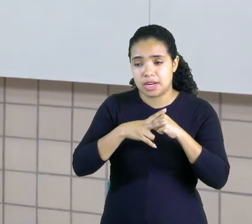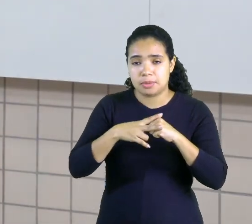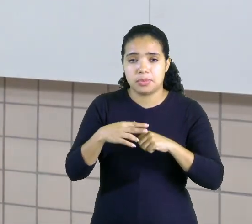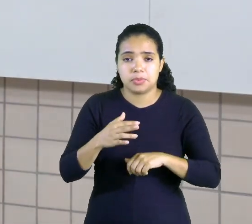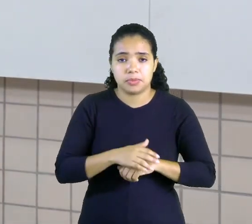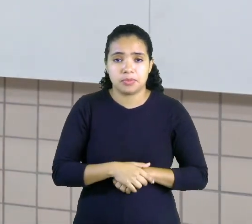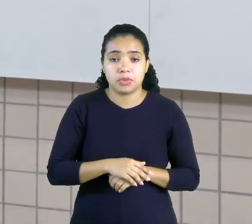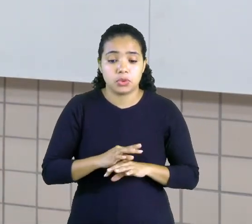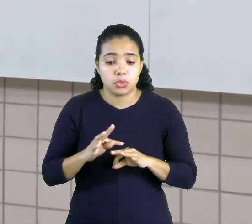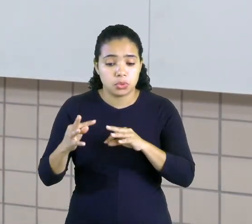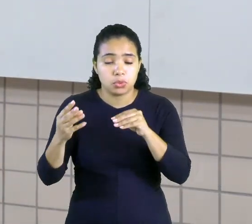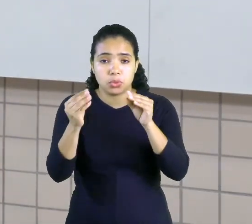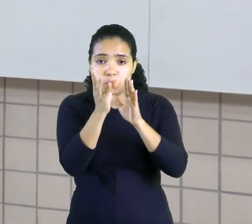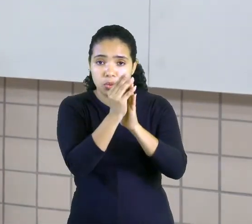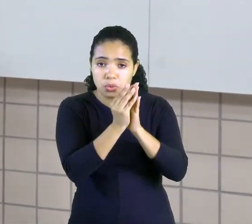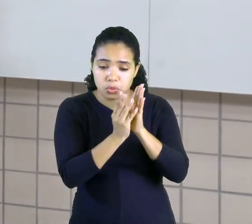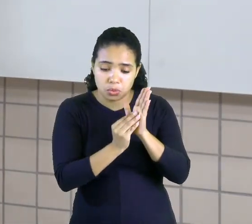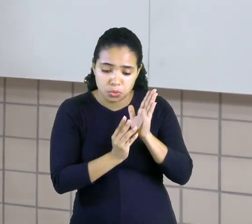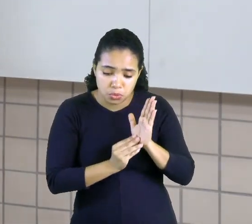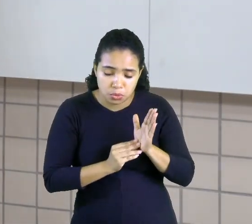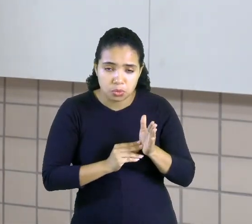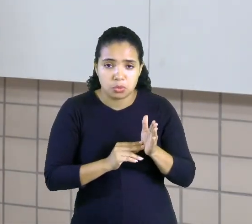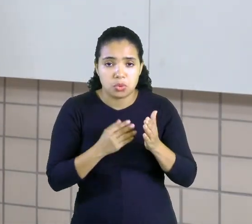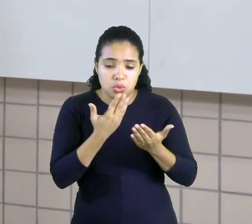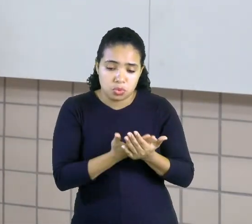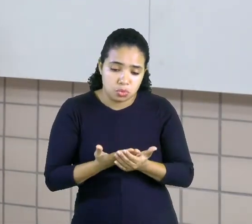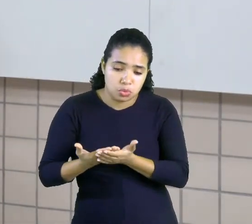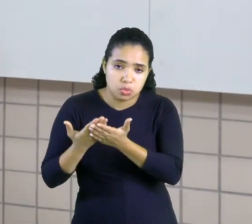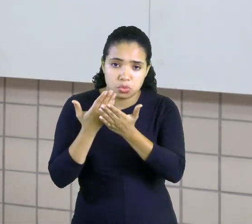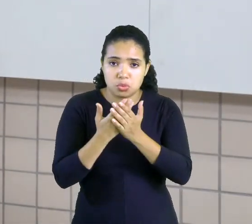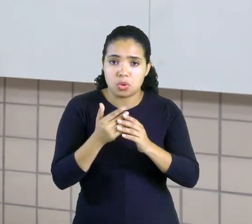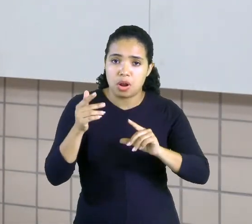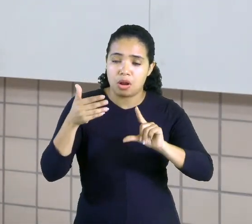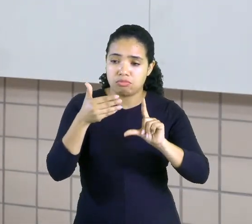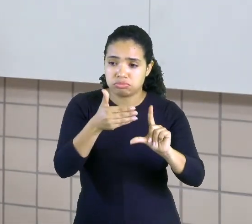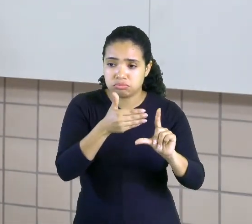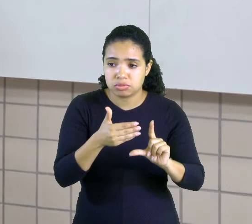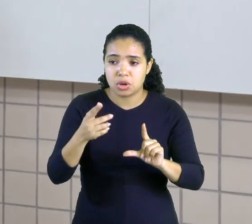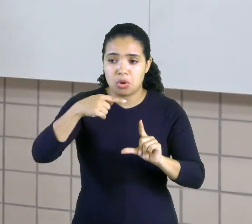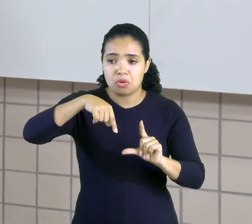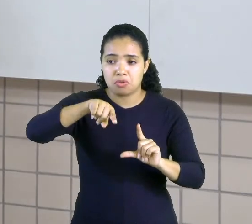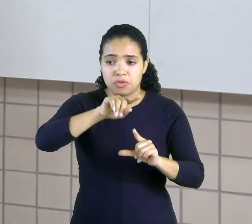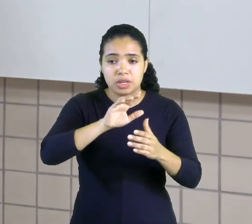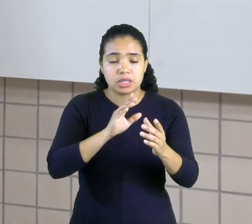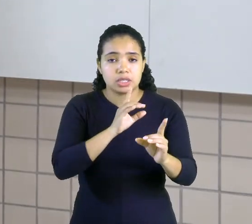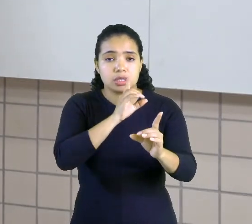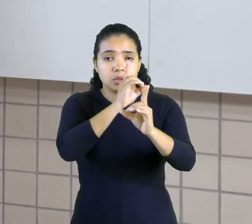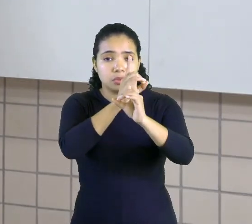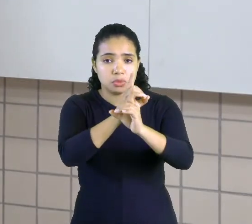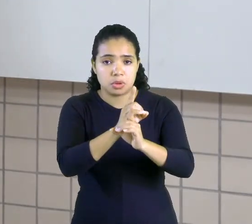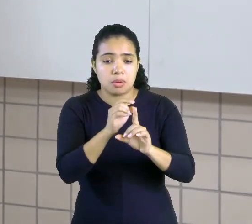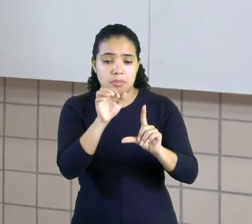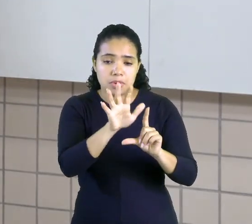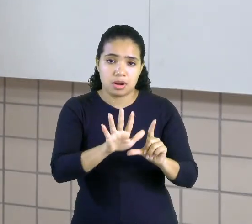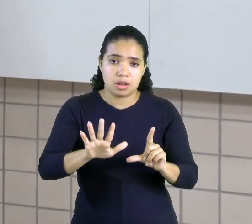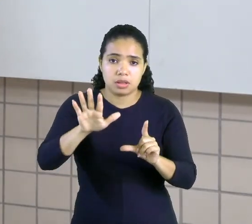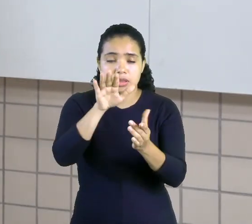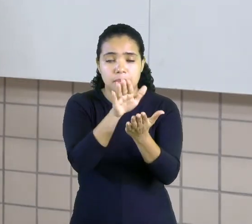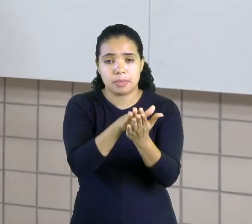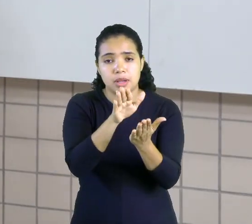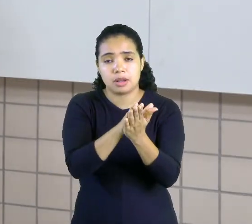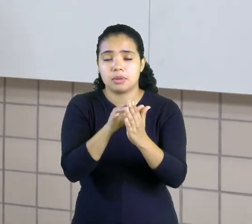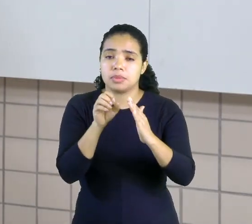Todo esse conteúdo, tudo que foi trabalhado e estudado nesta teleaula, vocês encontram na nossa plataforma